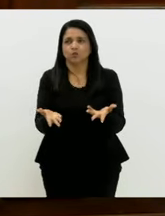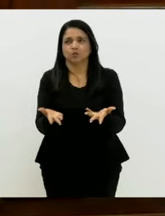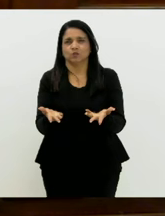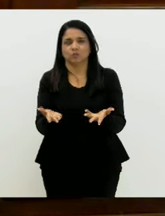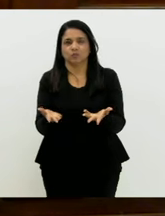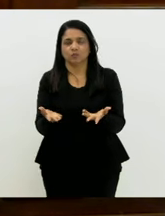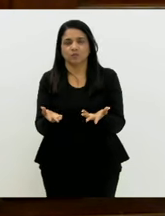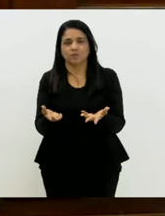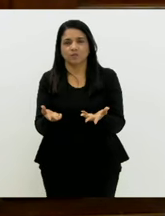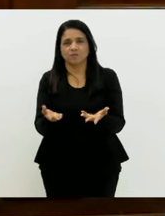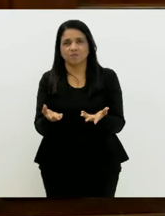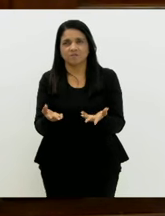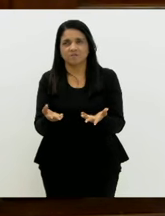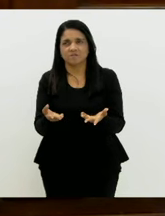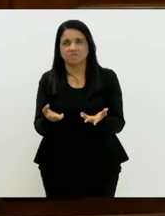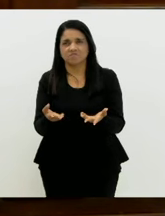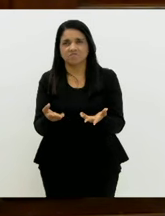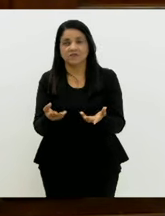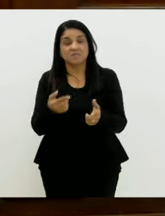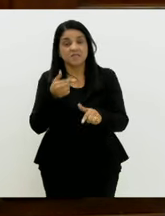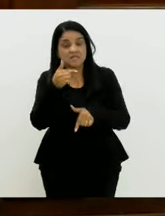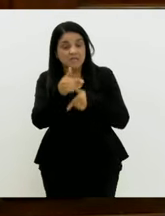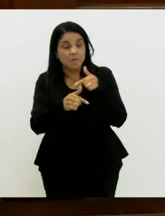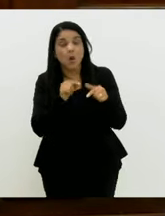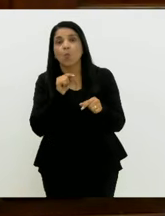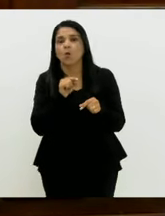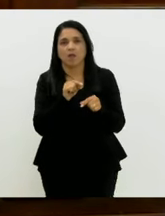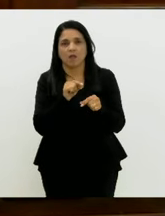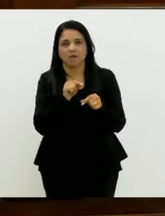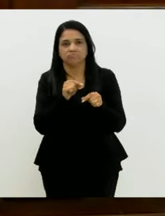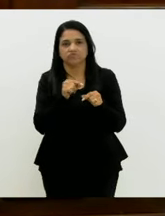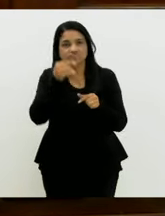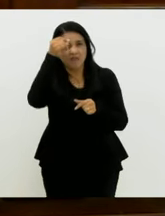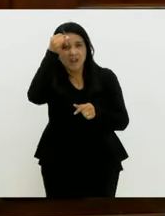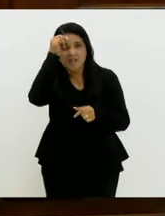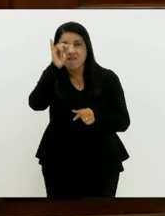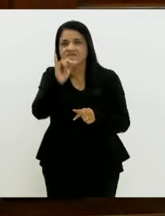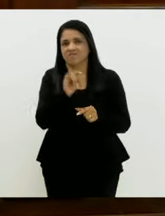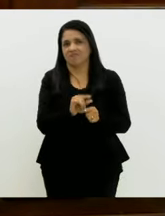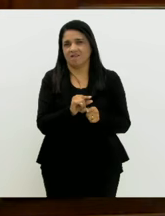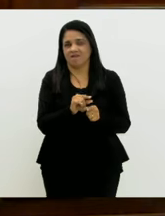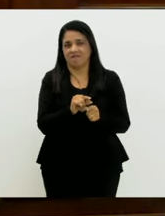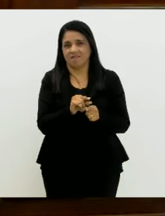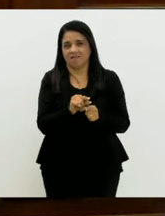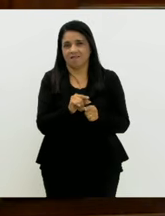E tem que se trabalhar com uma coisa chamada prevenção. Isso é importantíssimo.